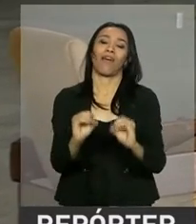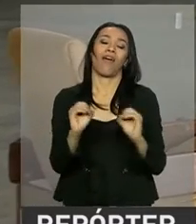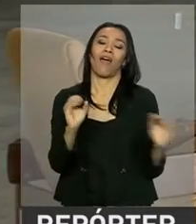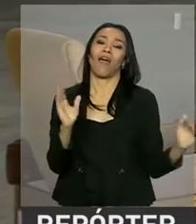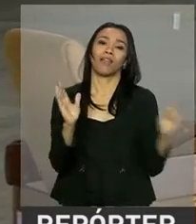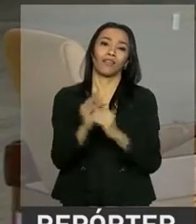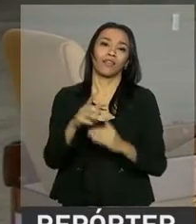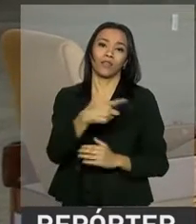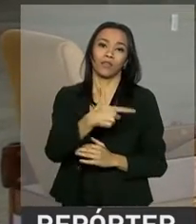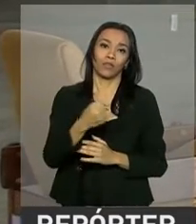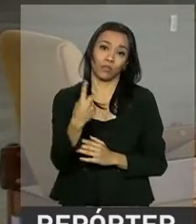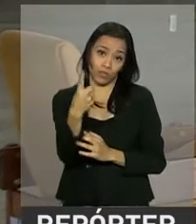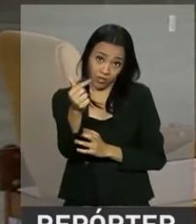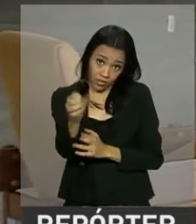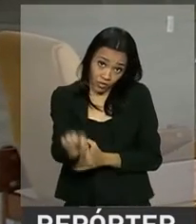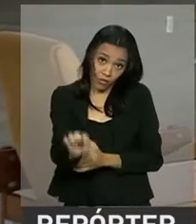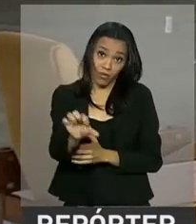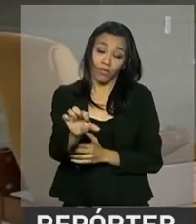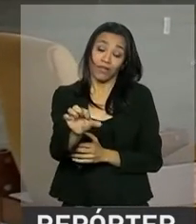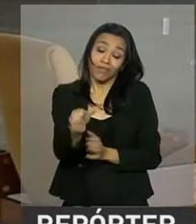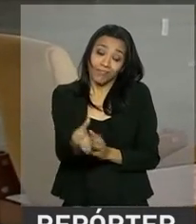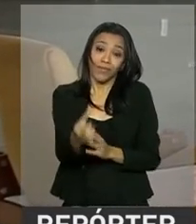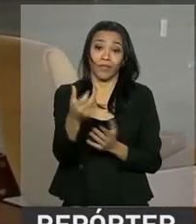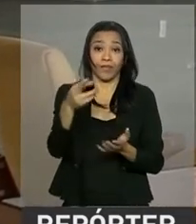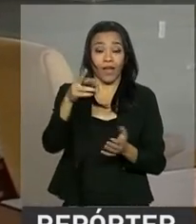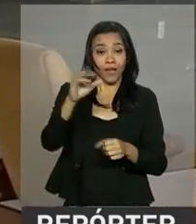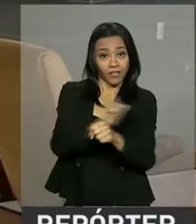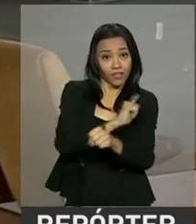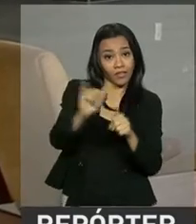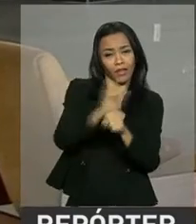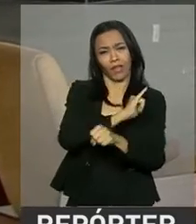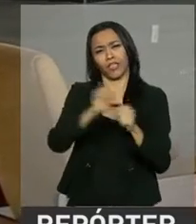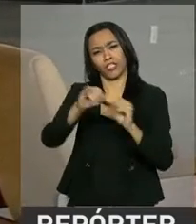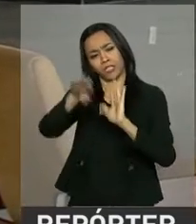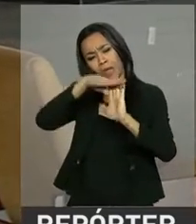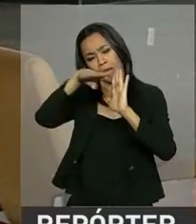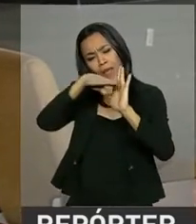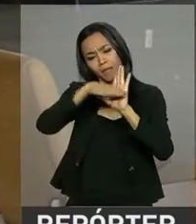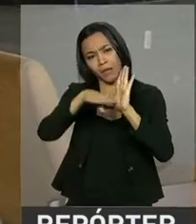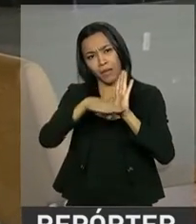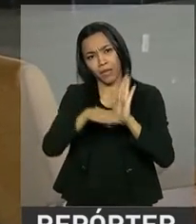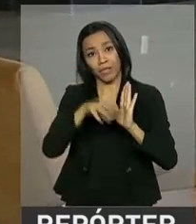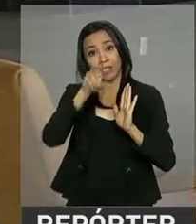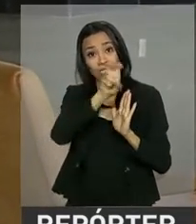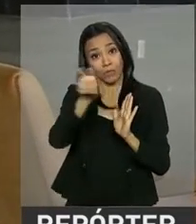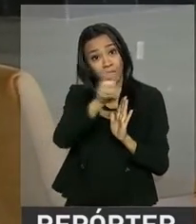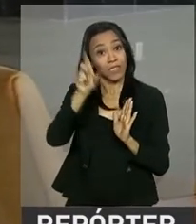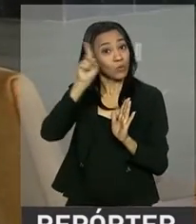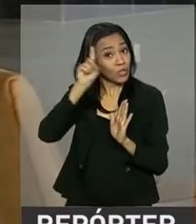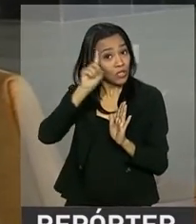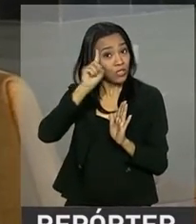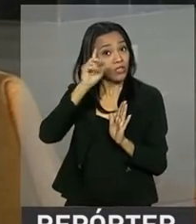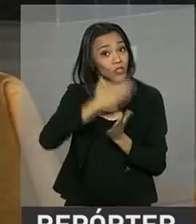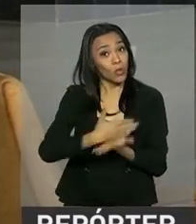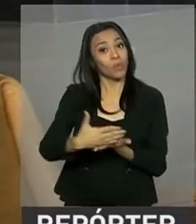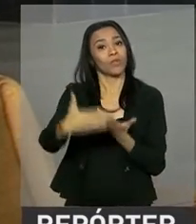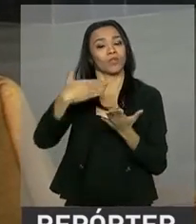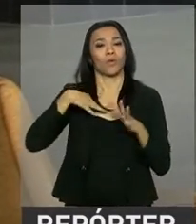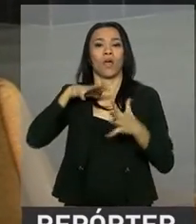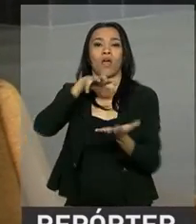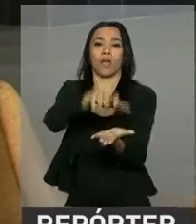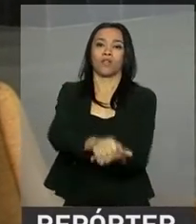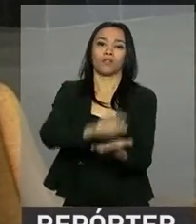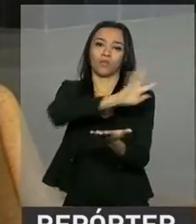2019 para o ministro as medidas que foram adotadas pelo governo nos últimos 55 dias desde que teve início a gestão do